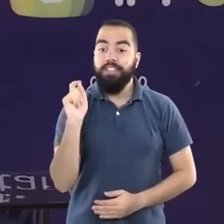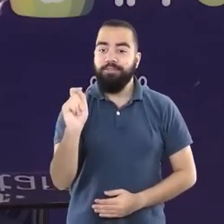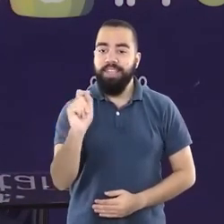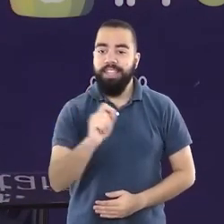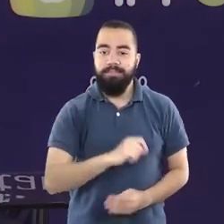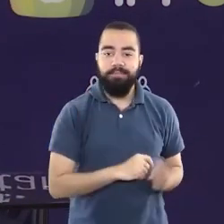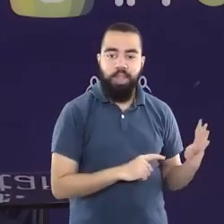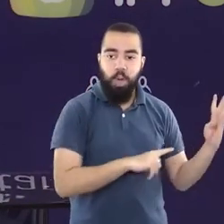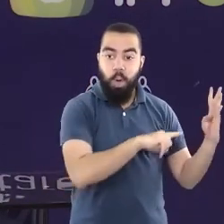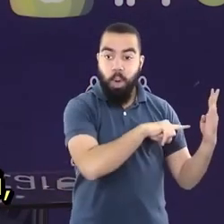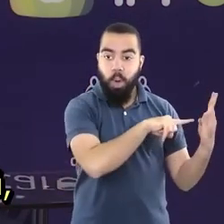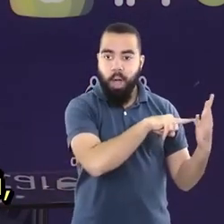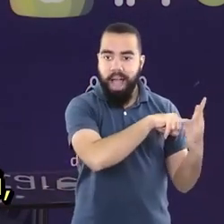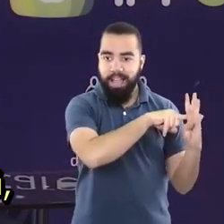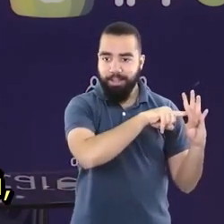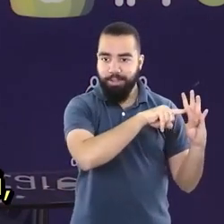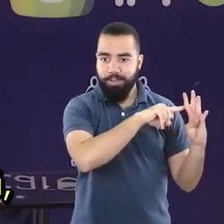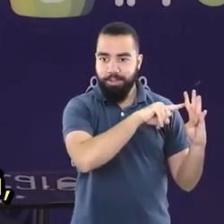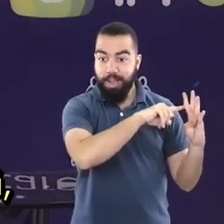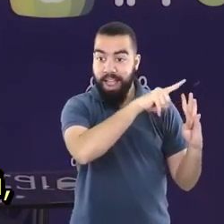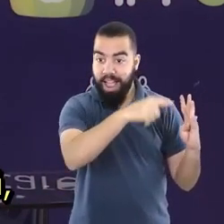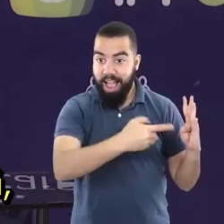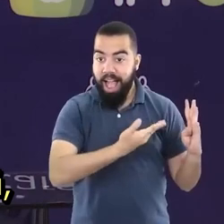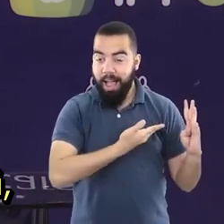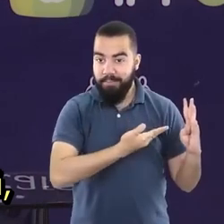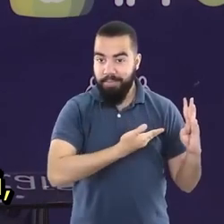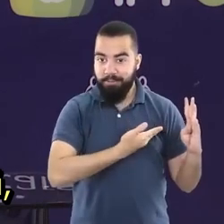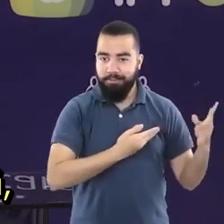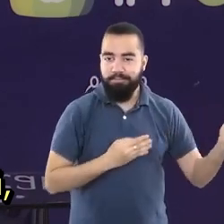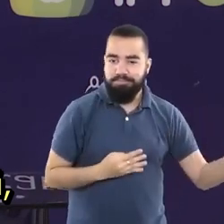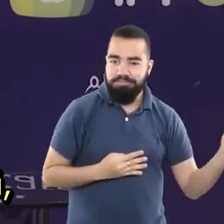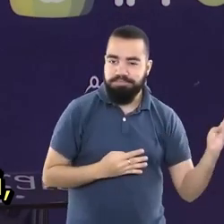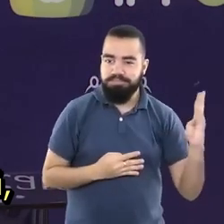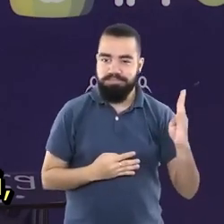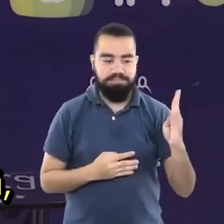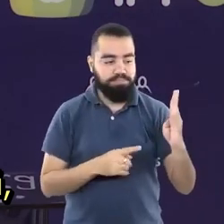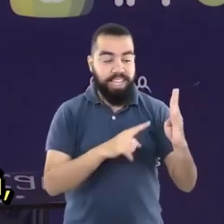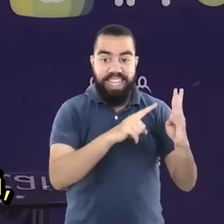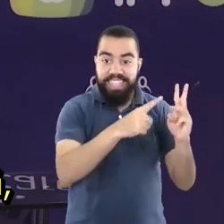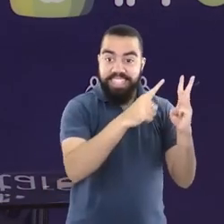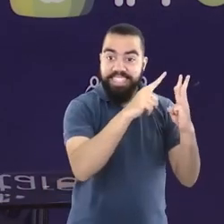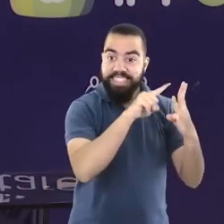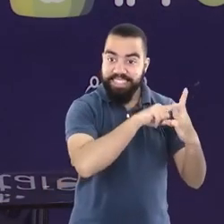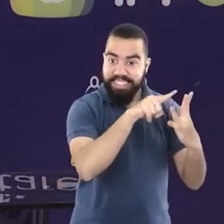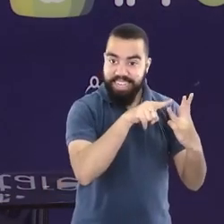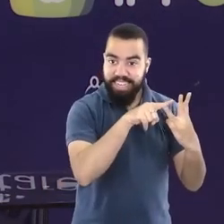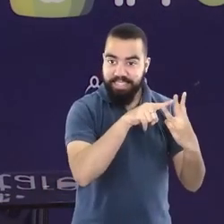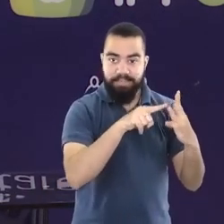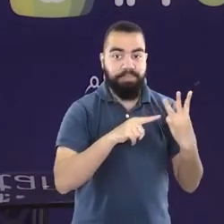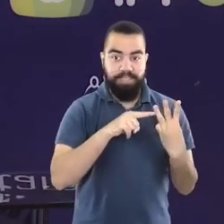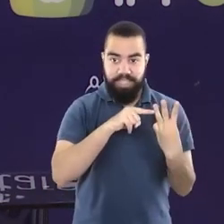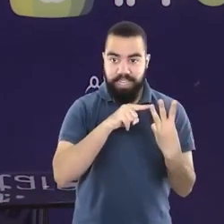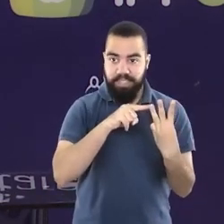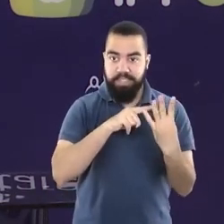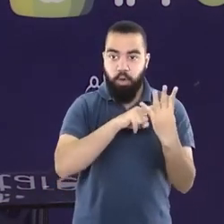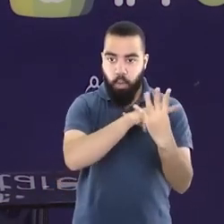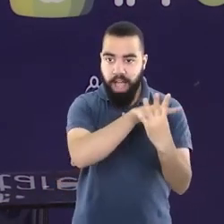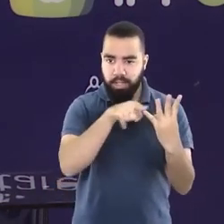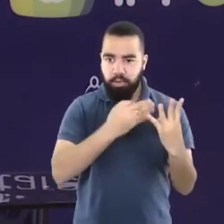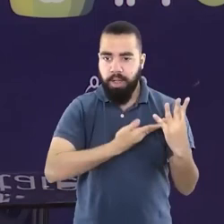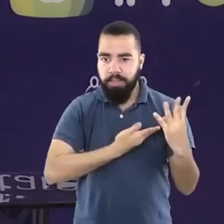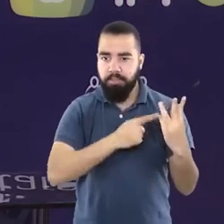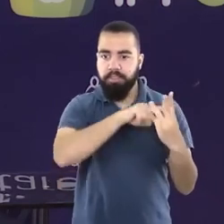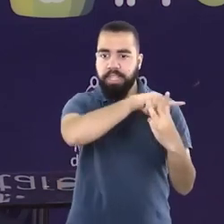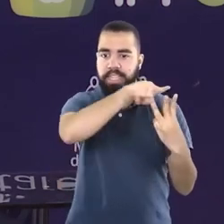vieram para consolá-lo, transformam-se em acusadores molestos, acusando-o de